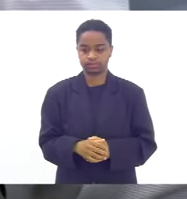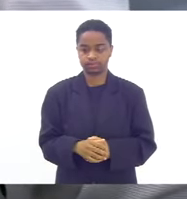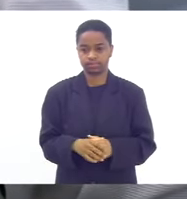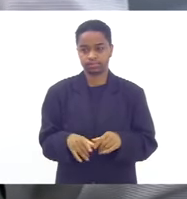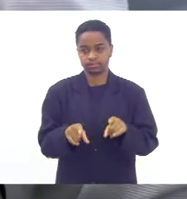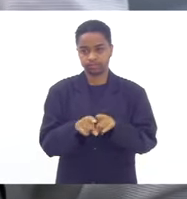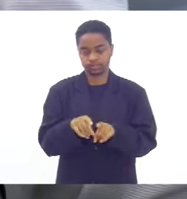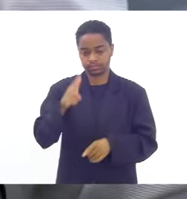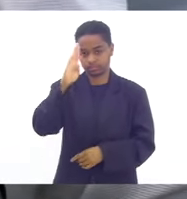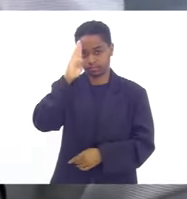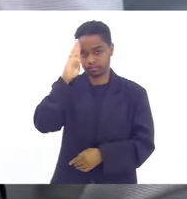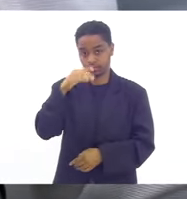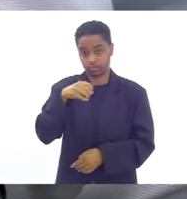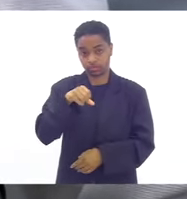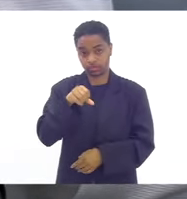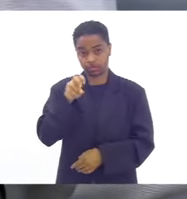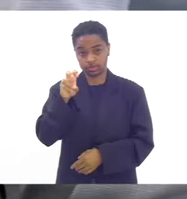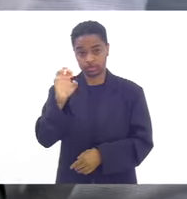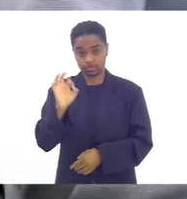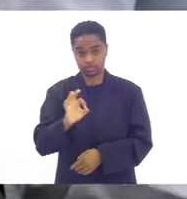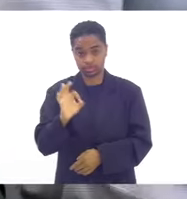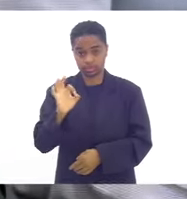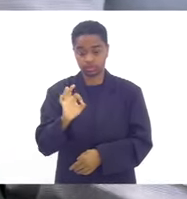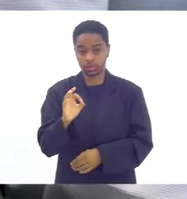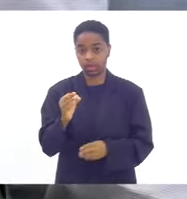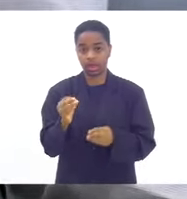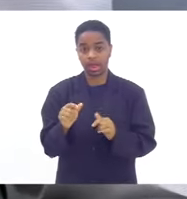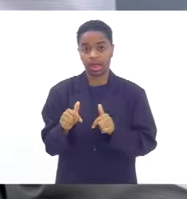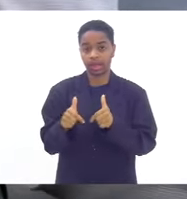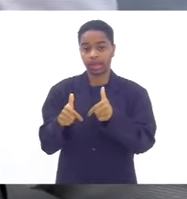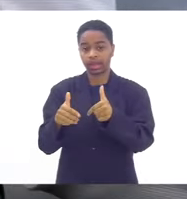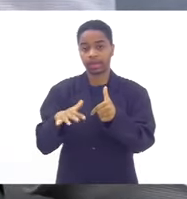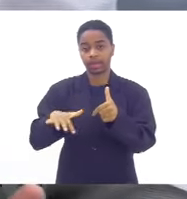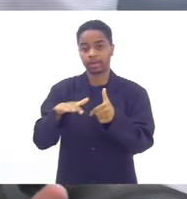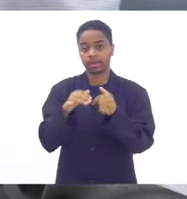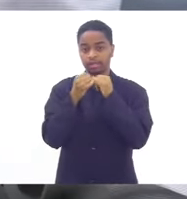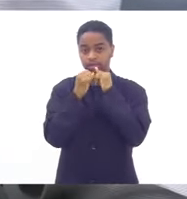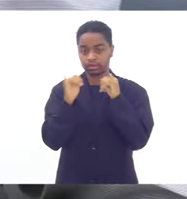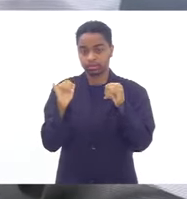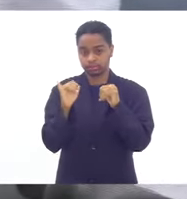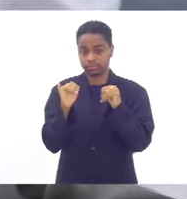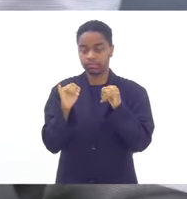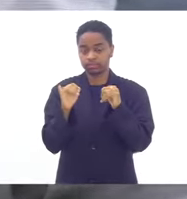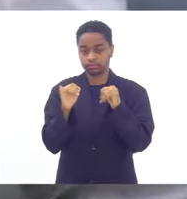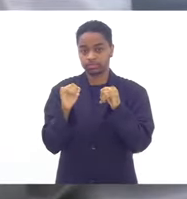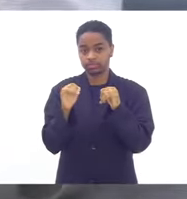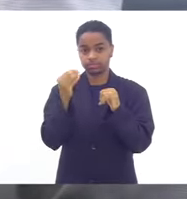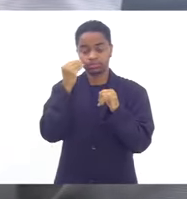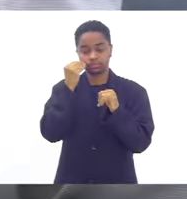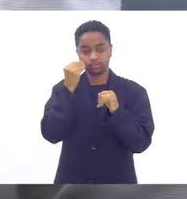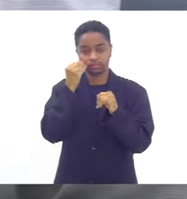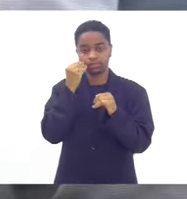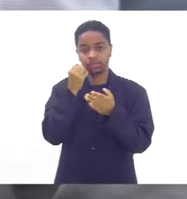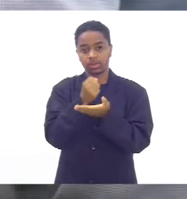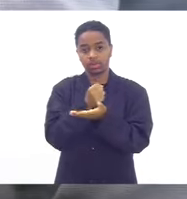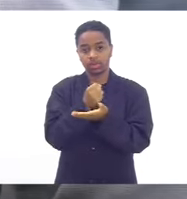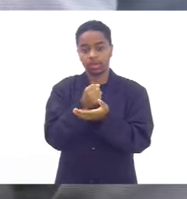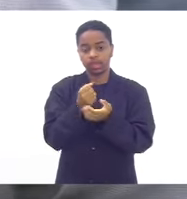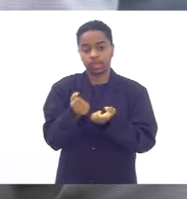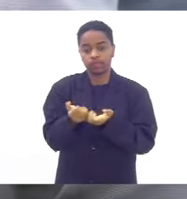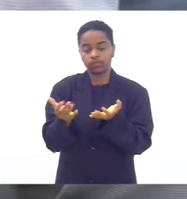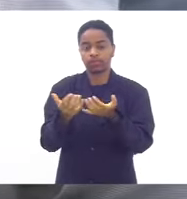principalmente 95% disso sendo feito em ativos elétricos, ou seja, ativos para concessão, postes,